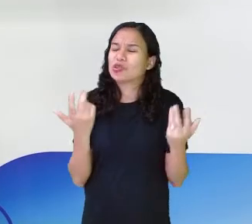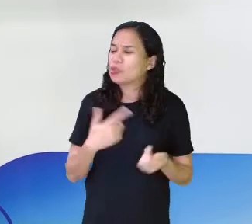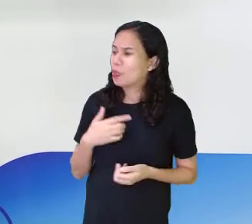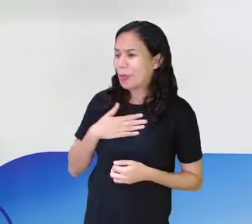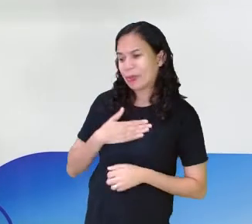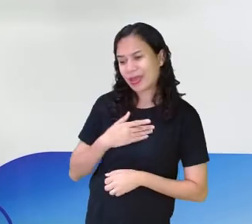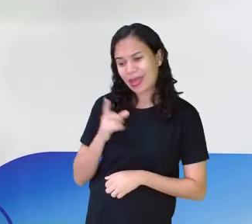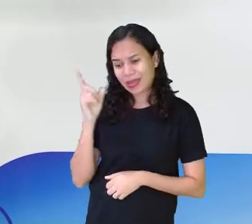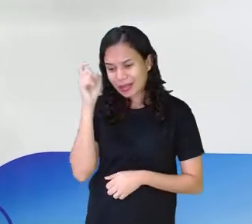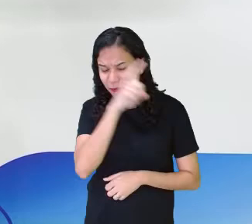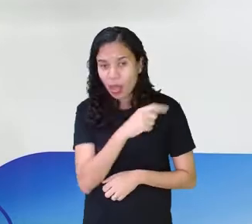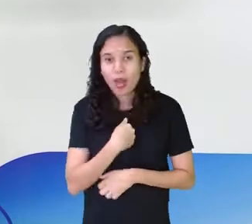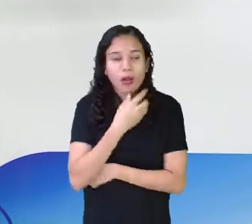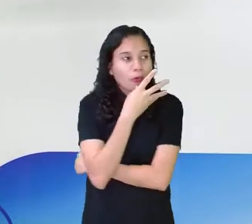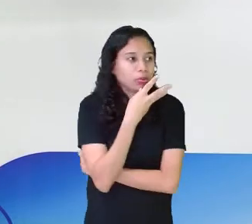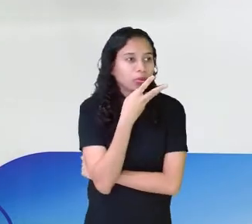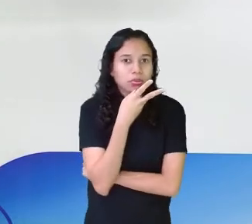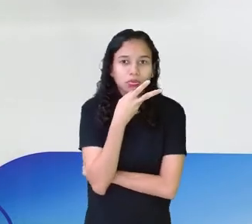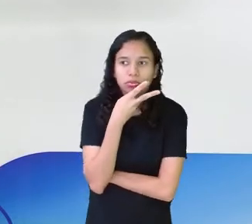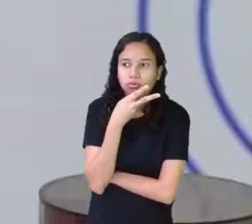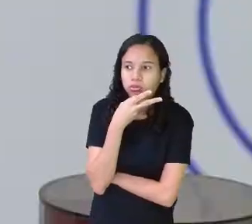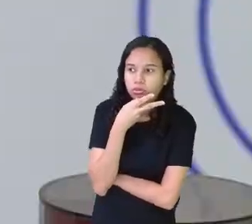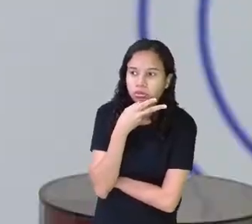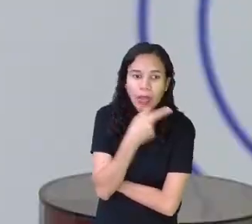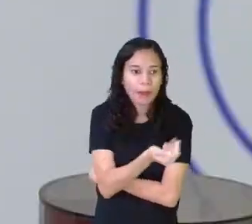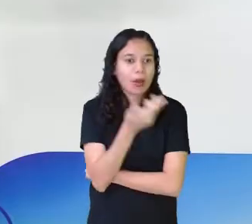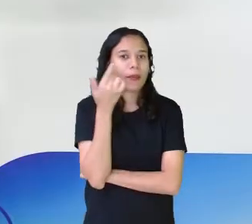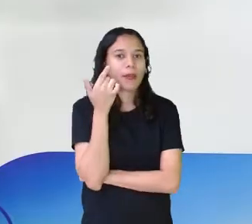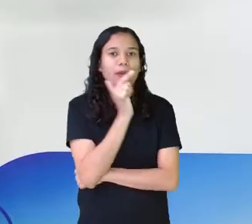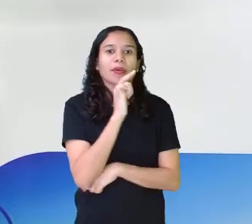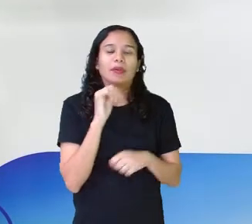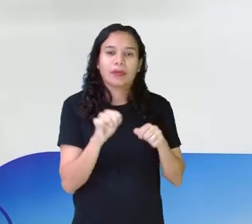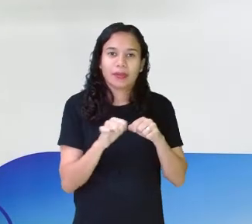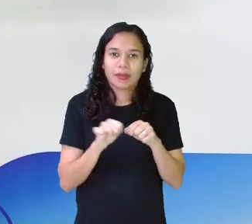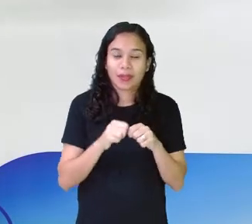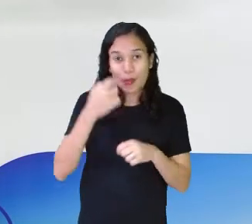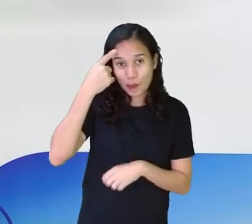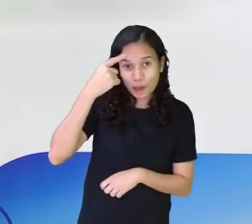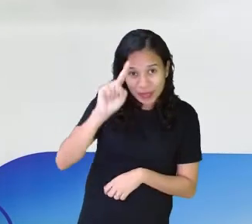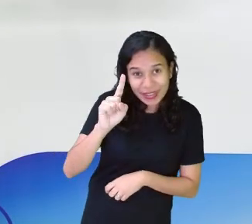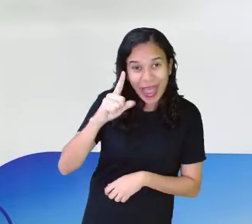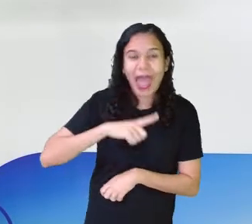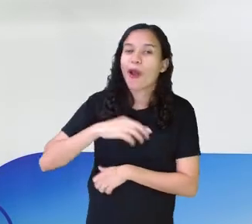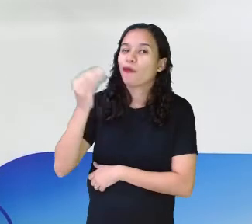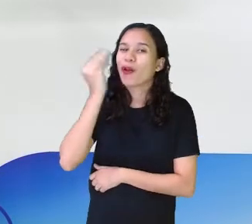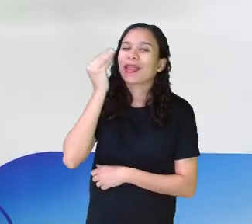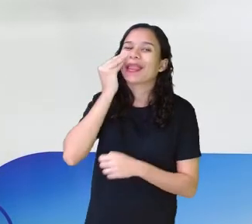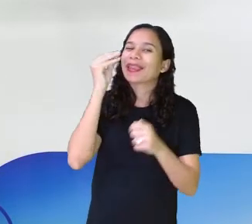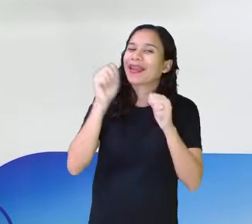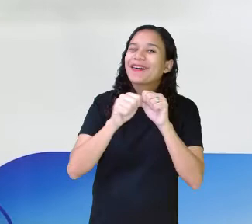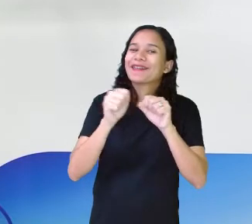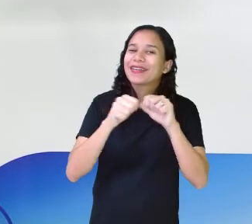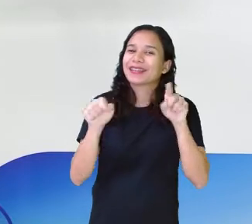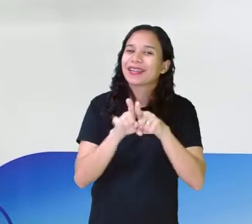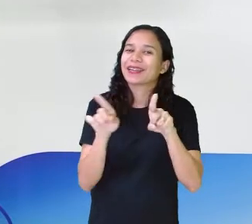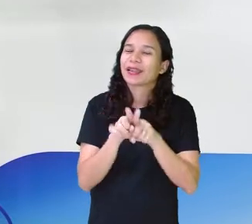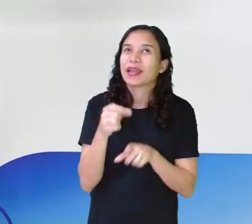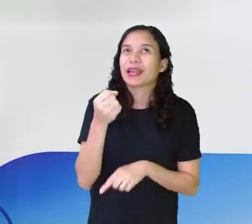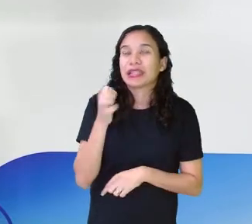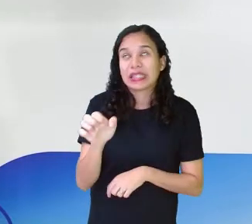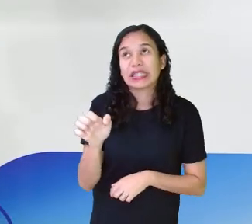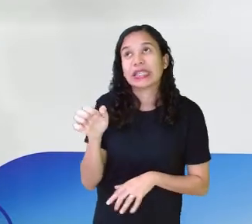muita magia, porque eu demoro bastante para conseguir fazer. Um dia eu vou tentar fazer, se